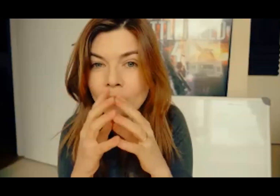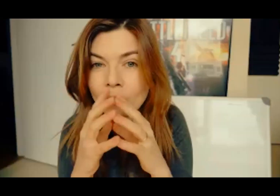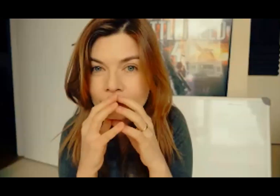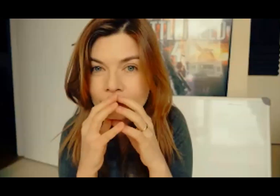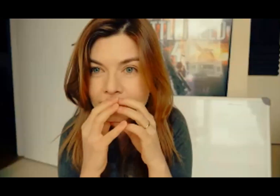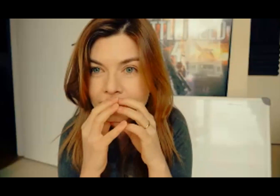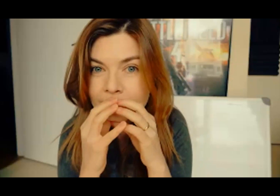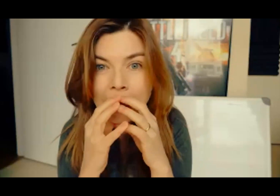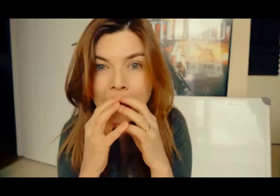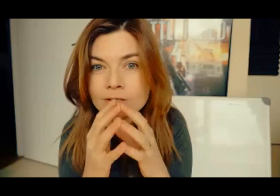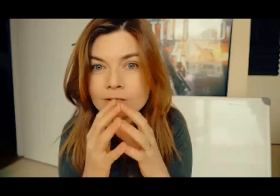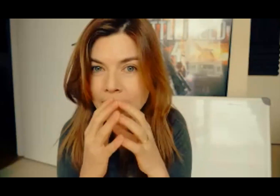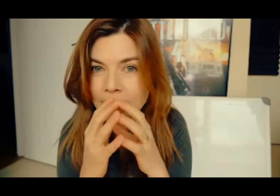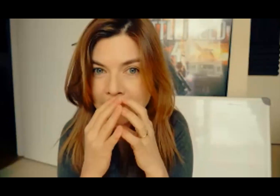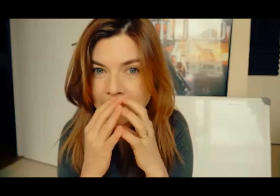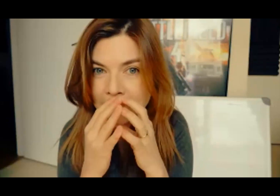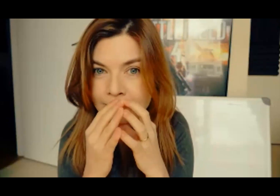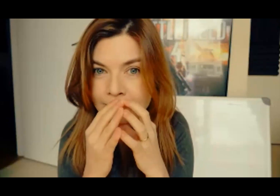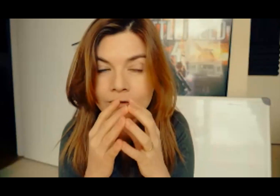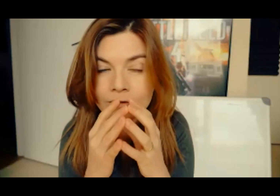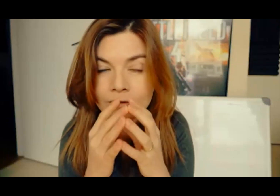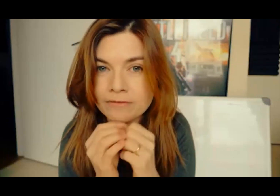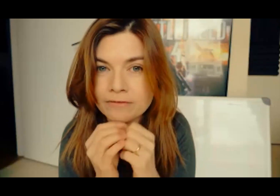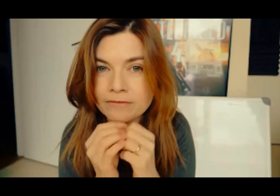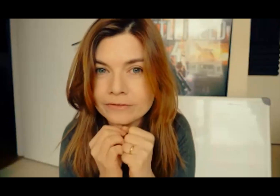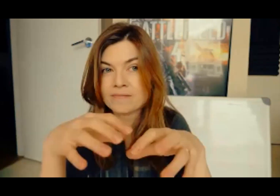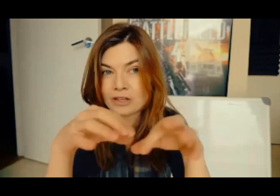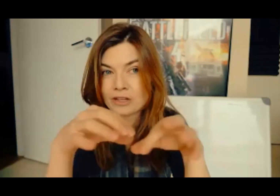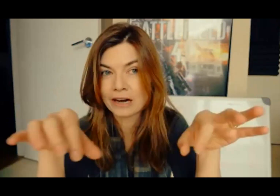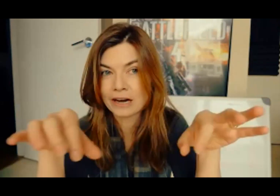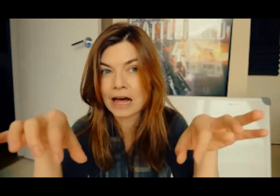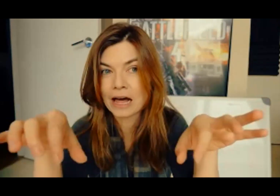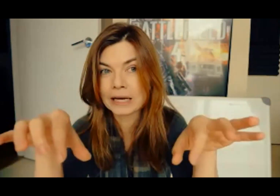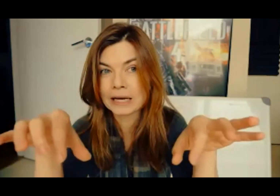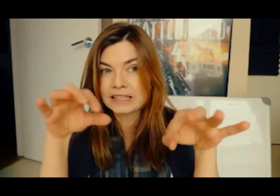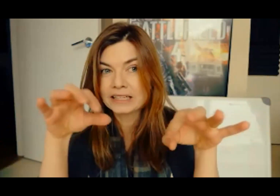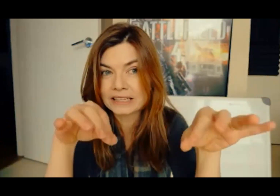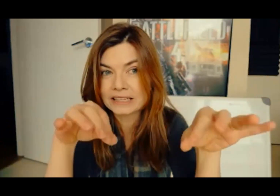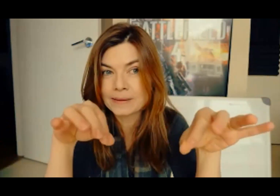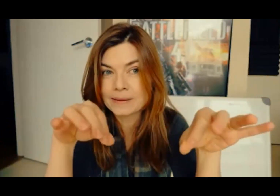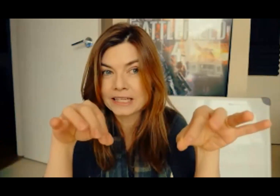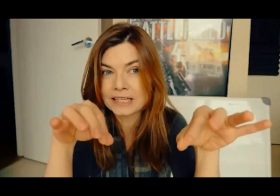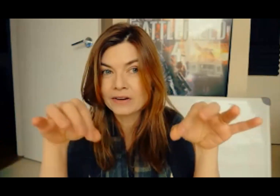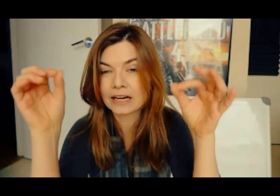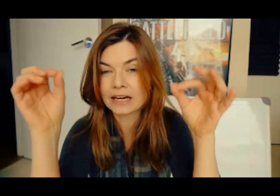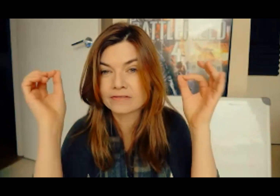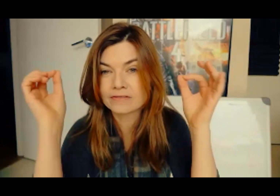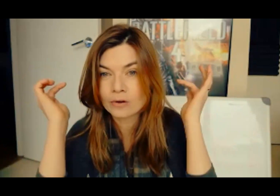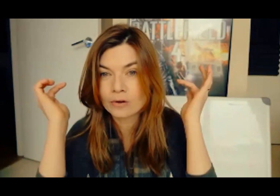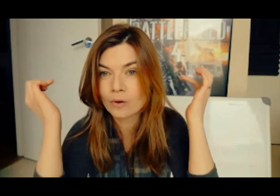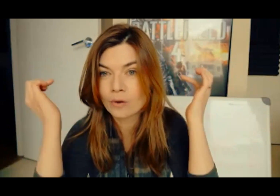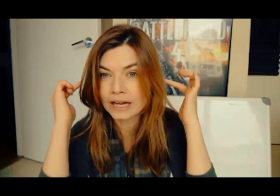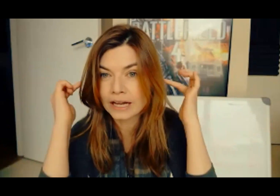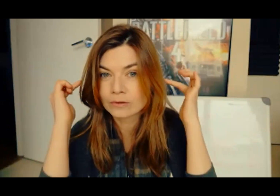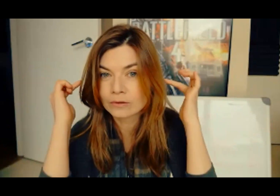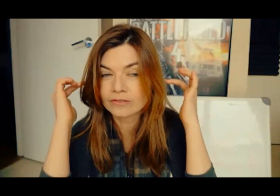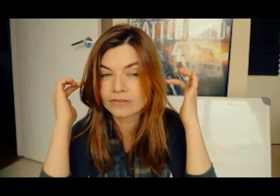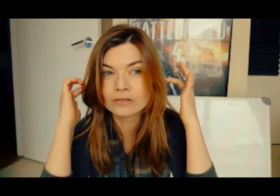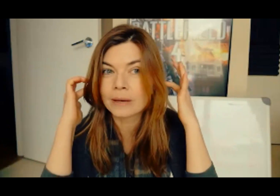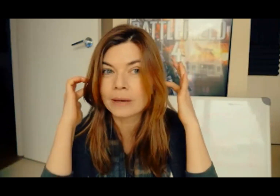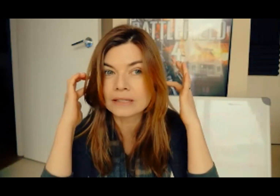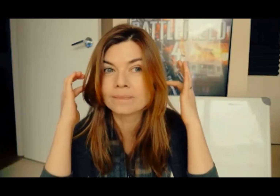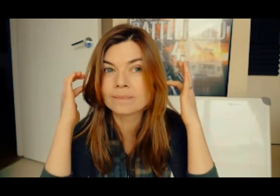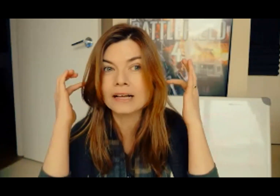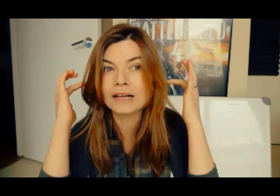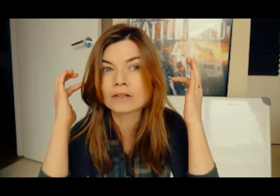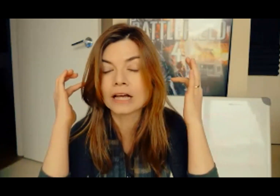Falei, moços, para de perguntar porque eu desenvolvo. Me indicaram lá a maquinha, deitei na maquinha, o cara veio, colocou um treco no ouvido que é